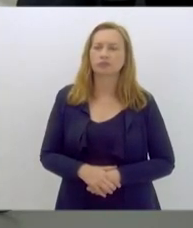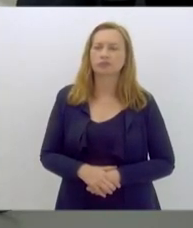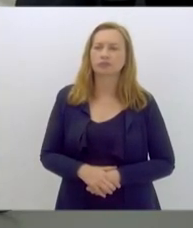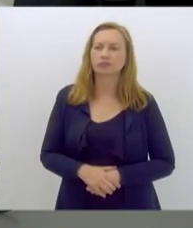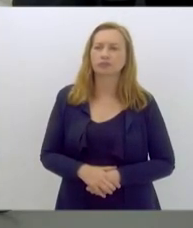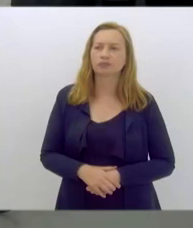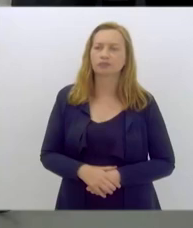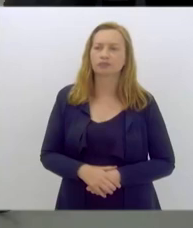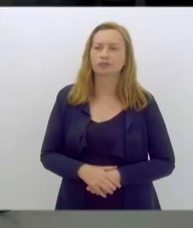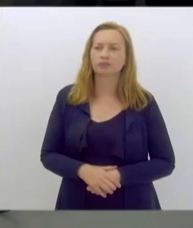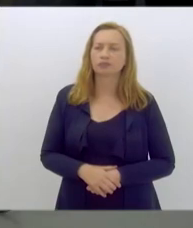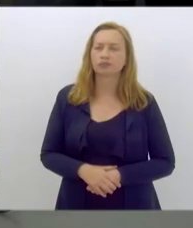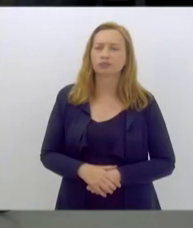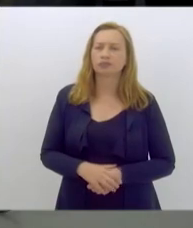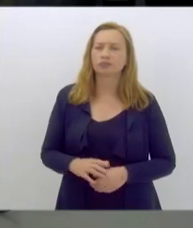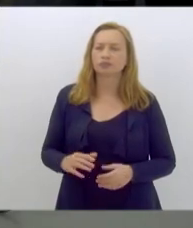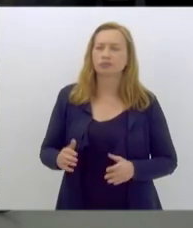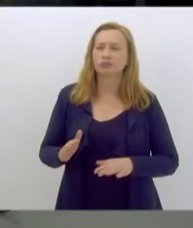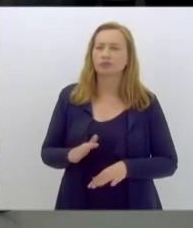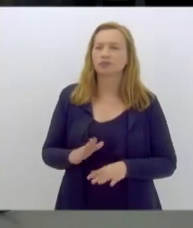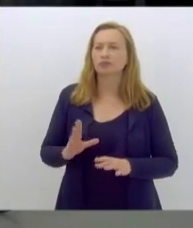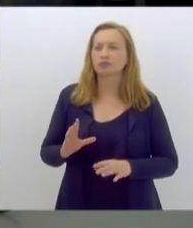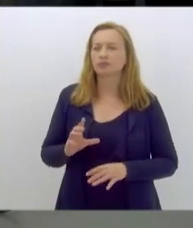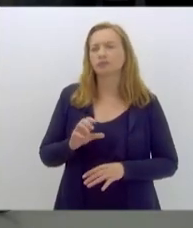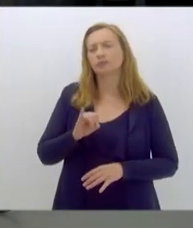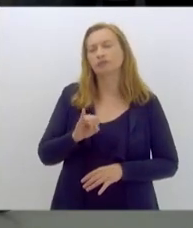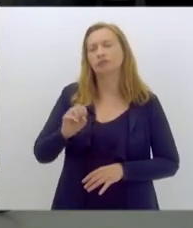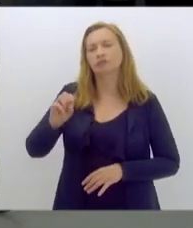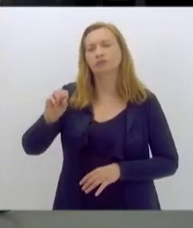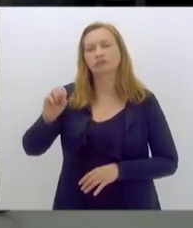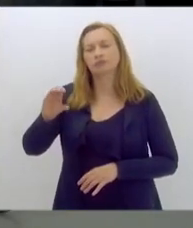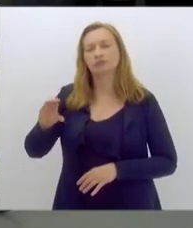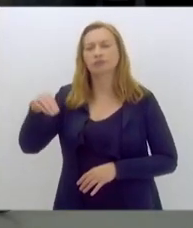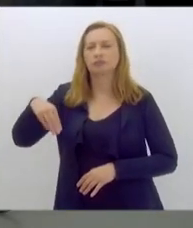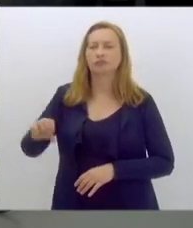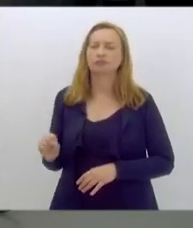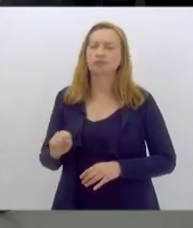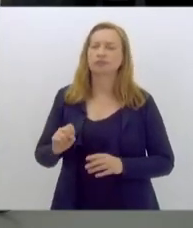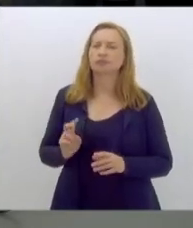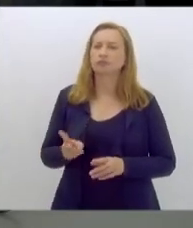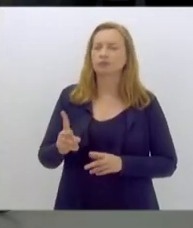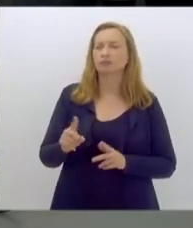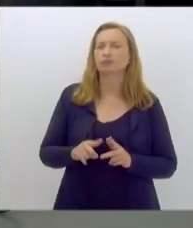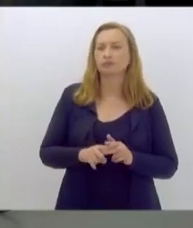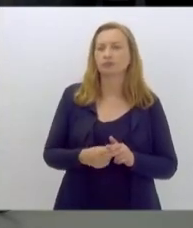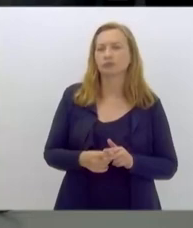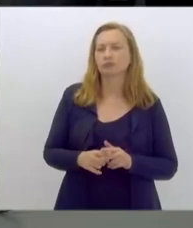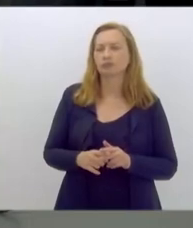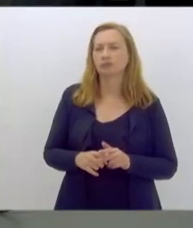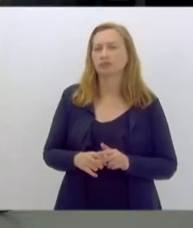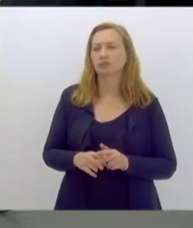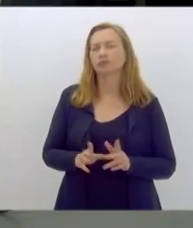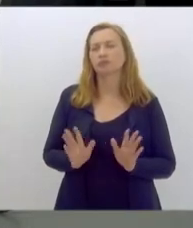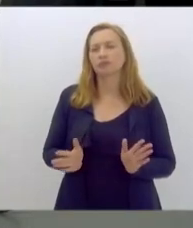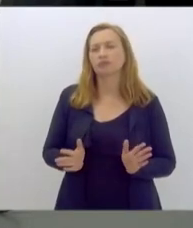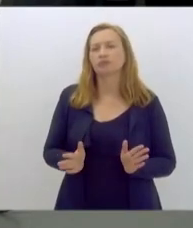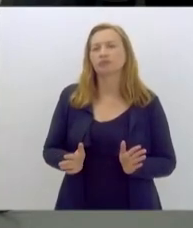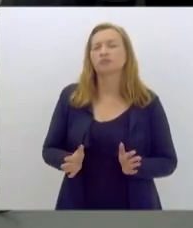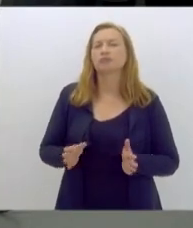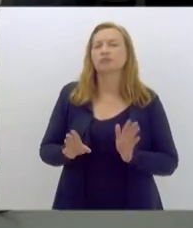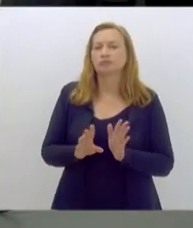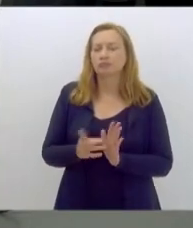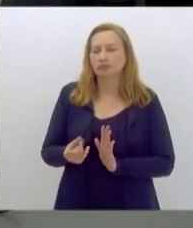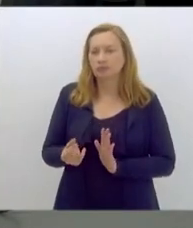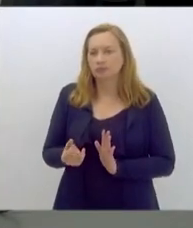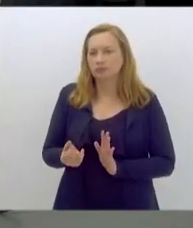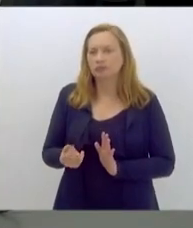adicional do ICMS permanece praticamente inalterado Porque não houve modificação e as taxas também